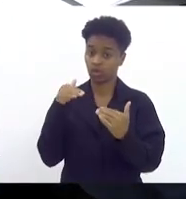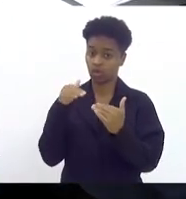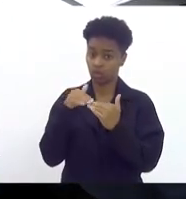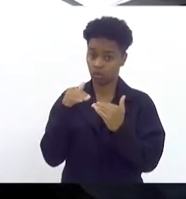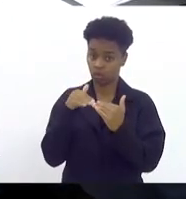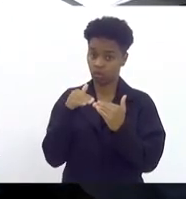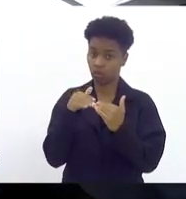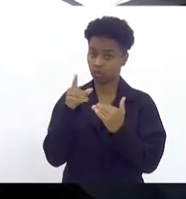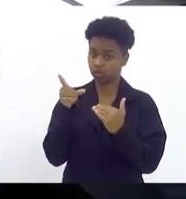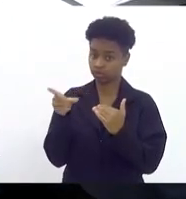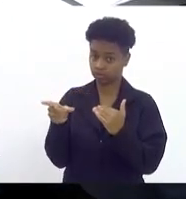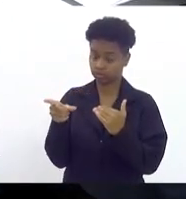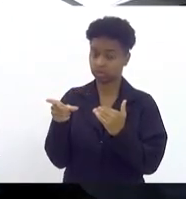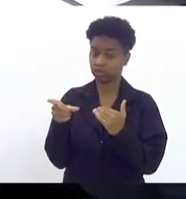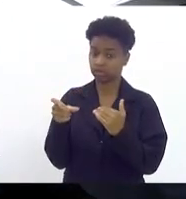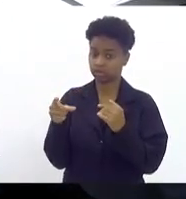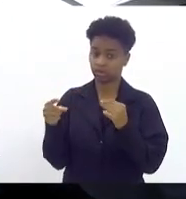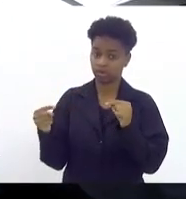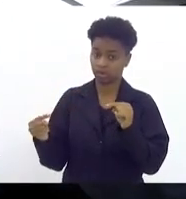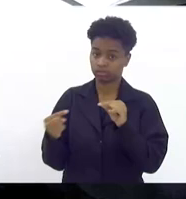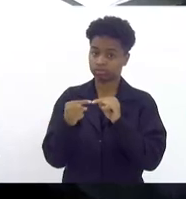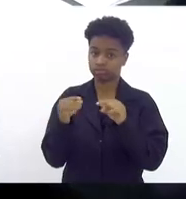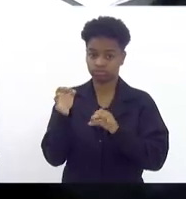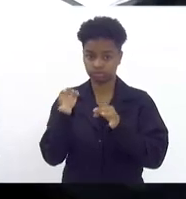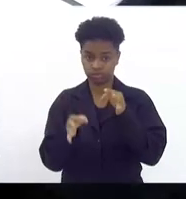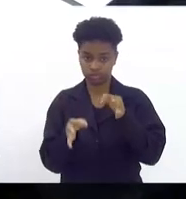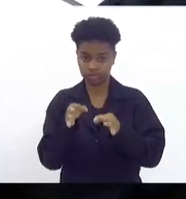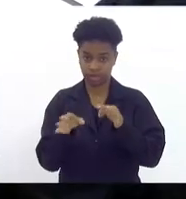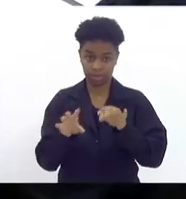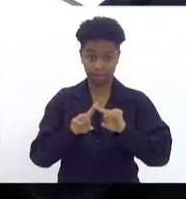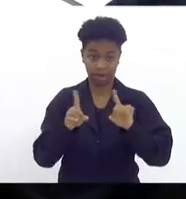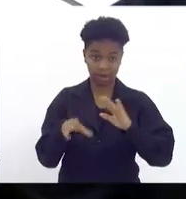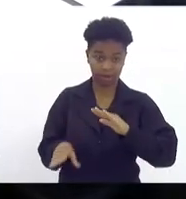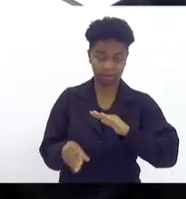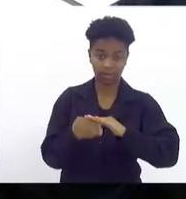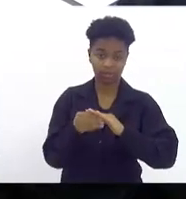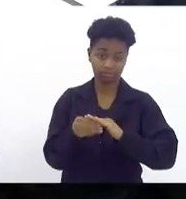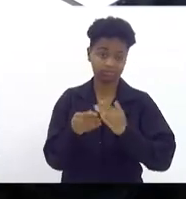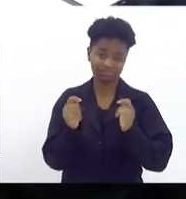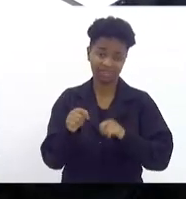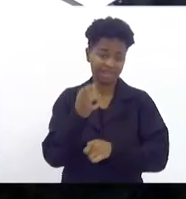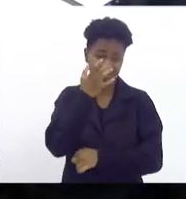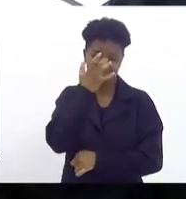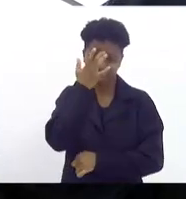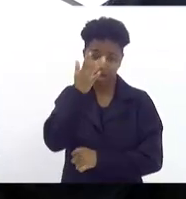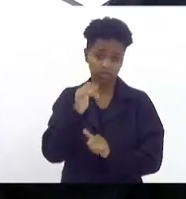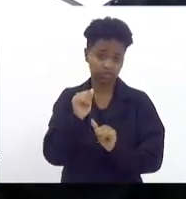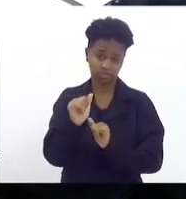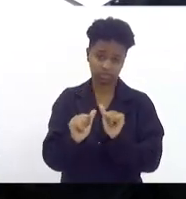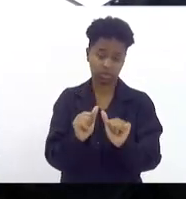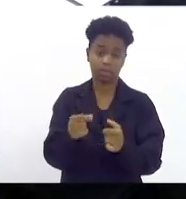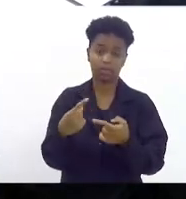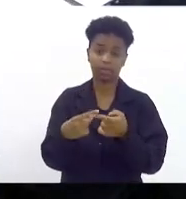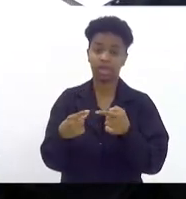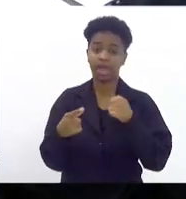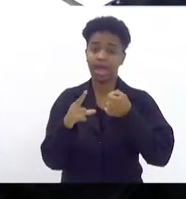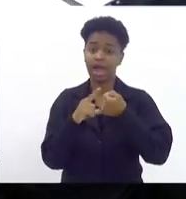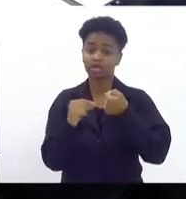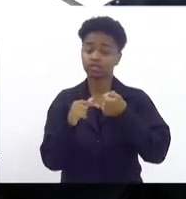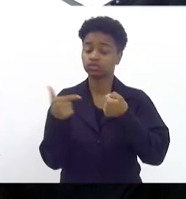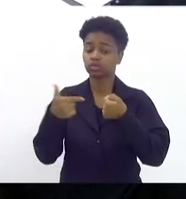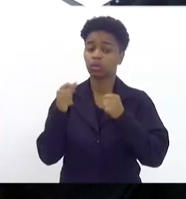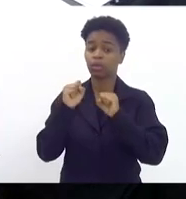excelência da juridicidade com emenda e é facilmente contornável. O artigo 2º pode ser escrito